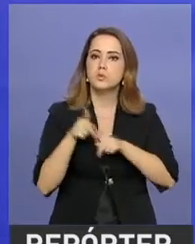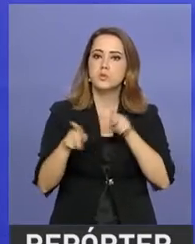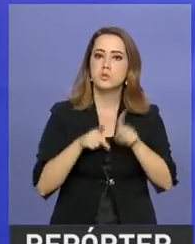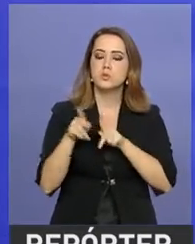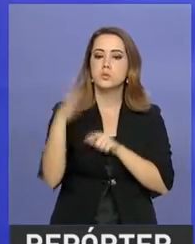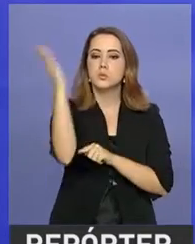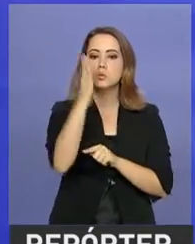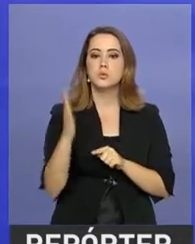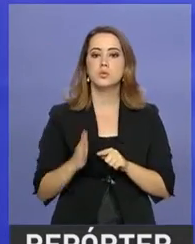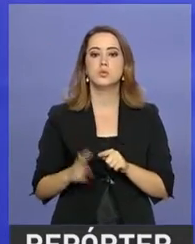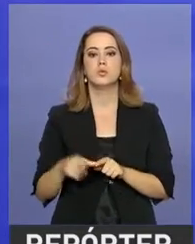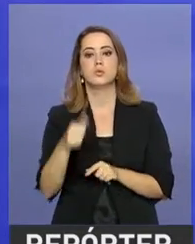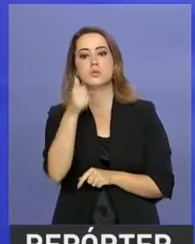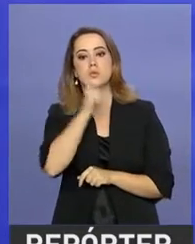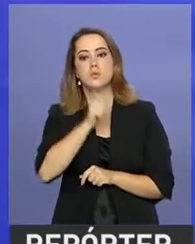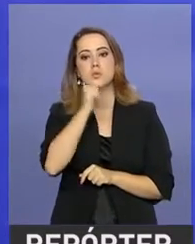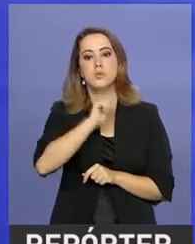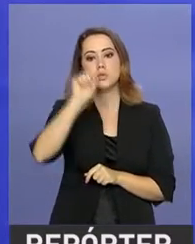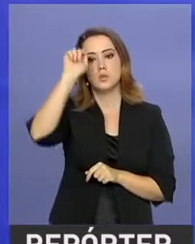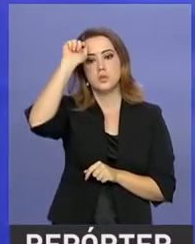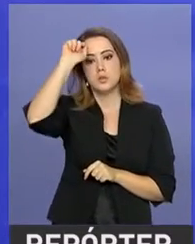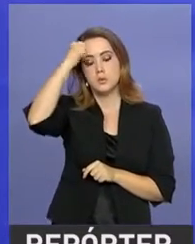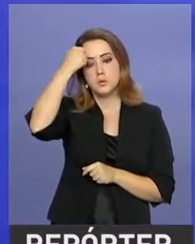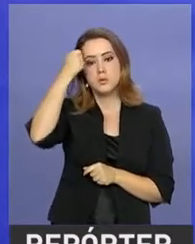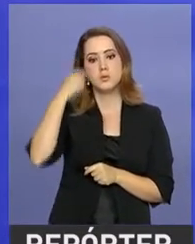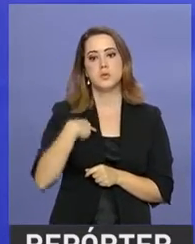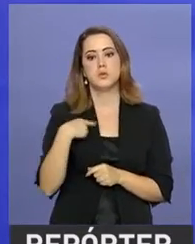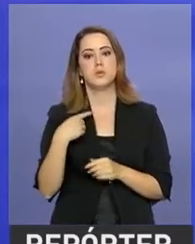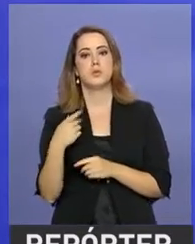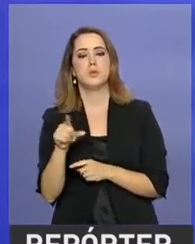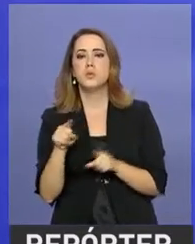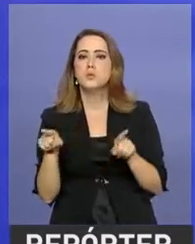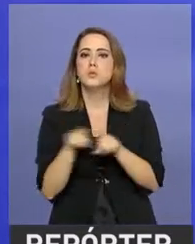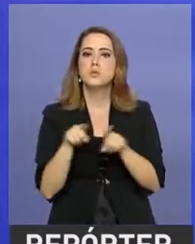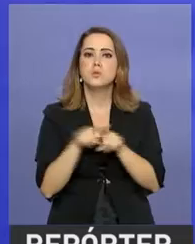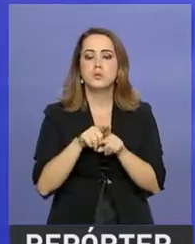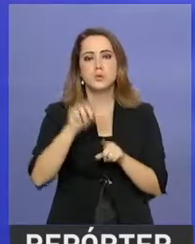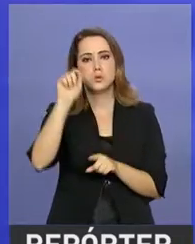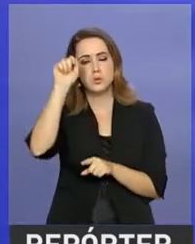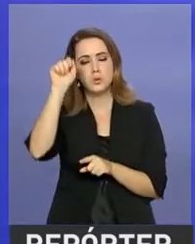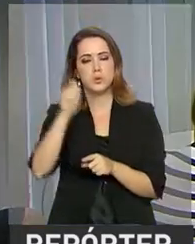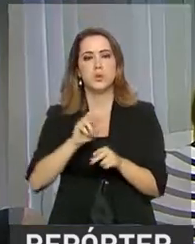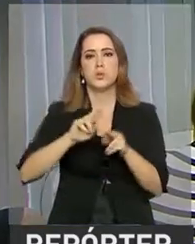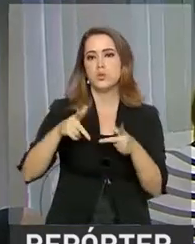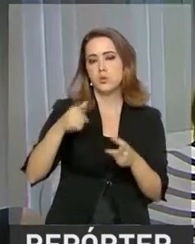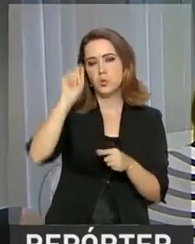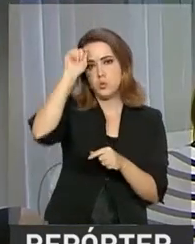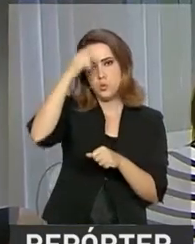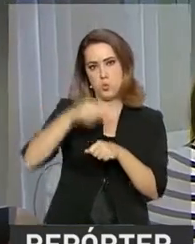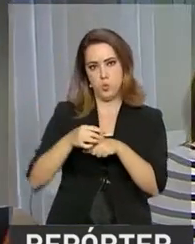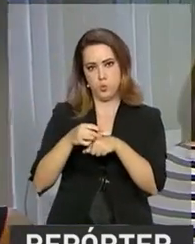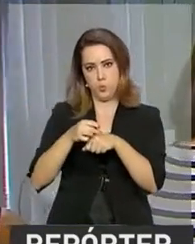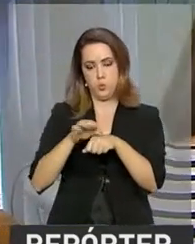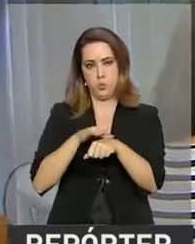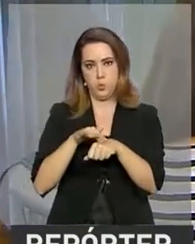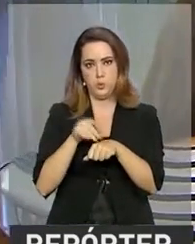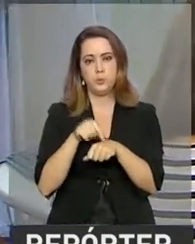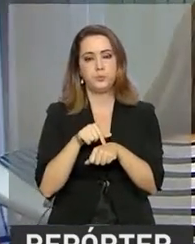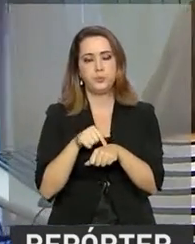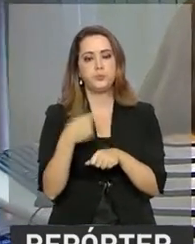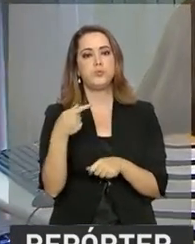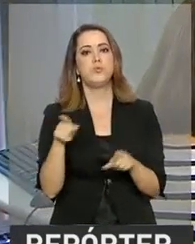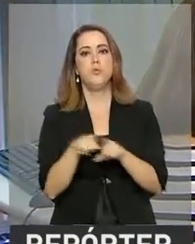né, com relação às mulheres negras, que se envolvem tanto as pretas quanto as pardas. E é um desafio nosso, né,